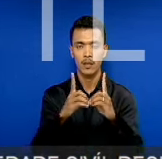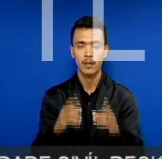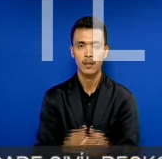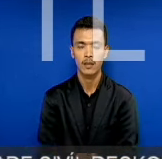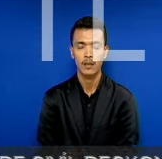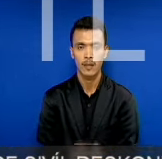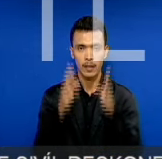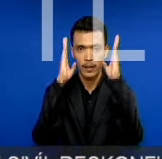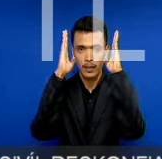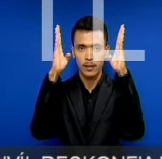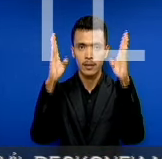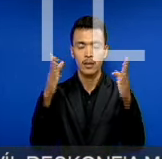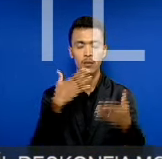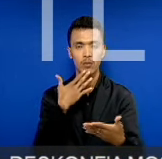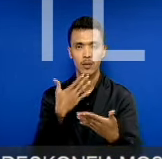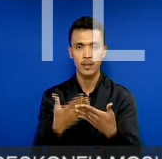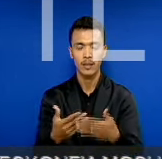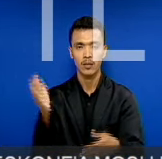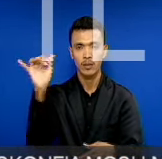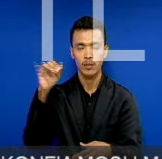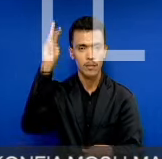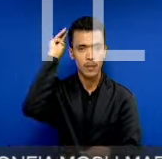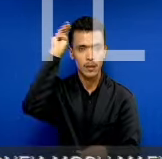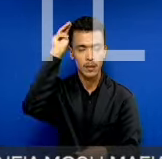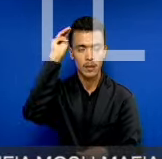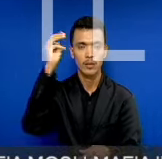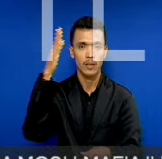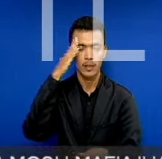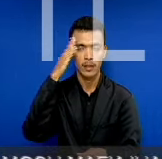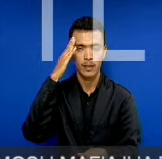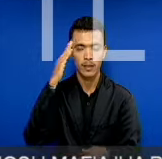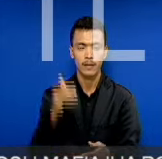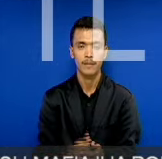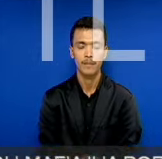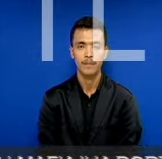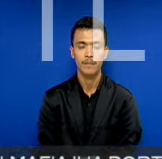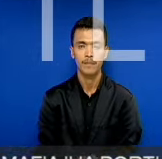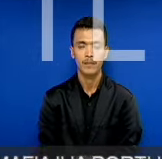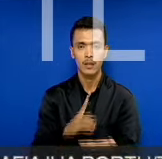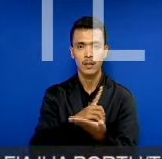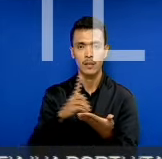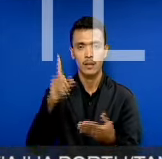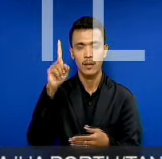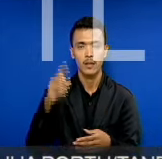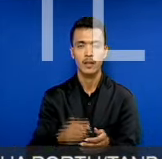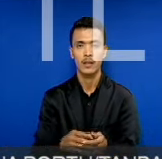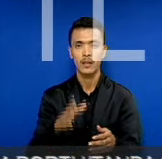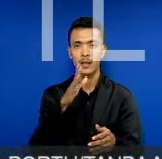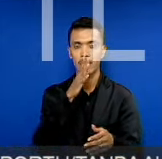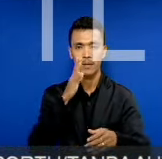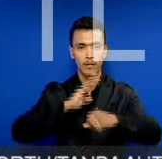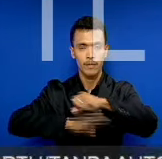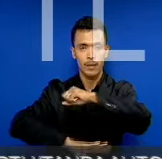atenção máximo para senhora ministra hude, hatenei de ne. Iha fin da semana ne, inan fetu ida partu det,